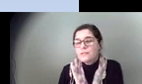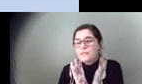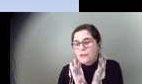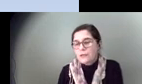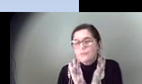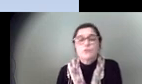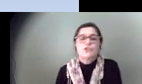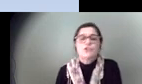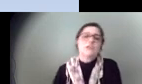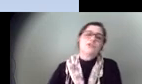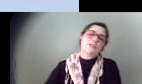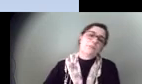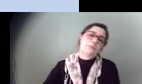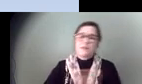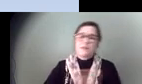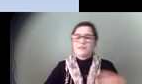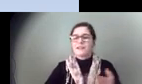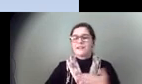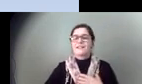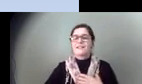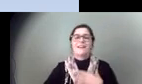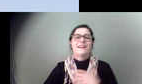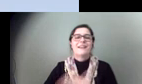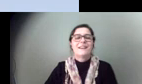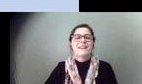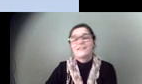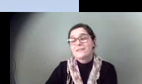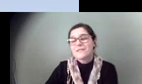alguns aspectos do dia a dia. Pelo menos